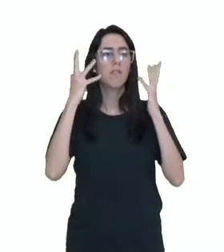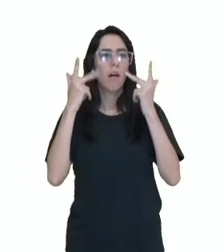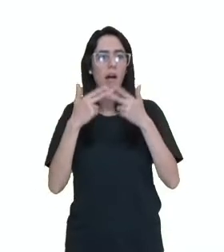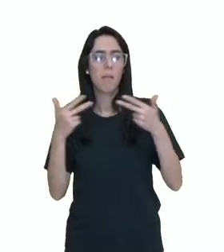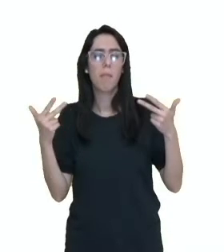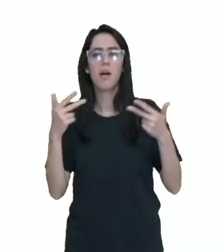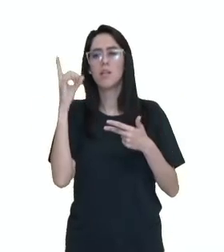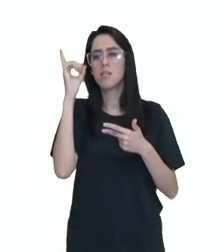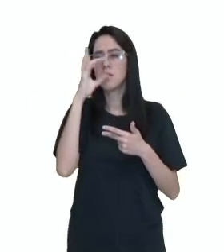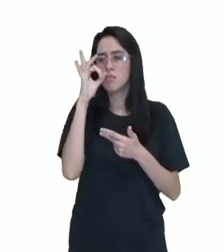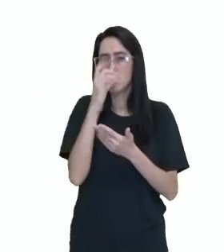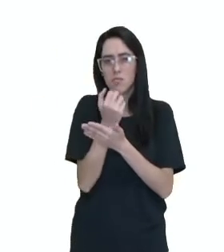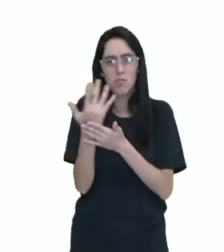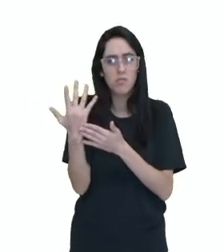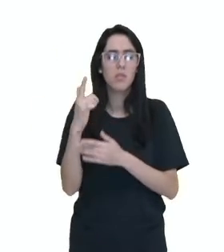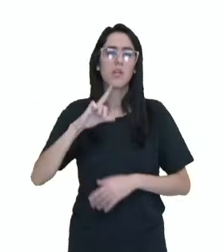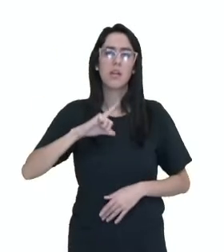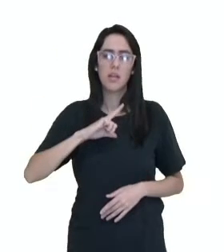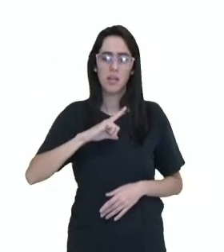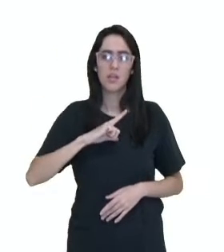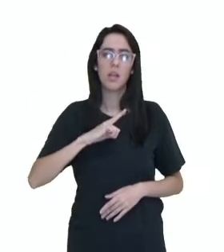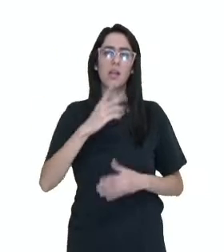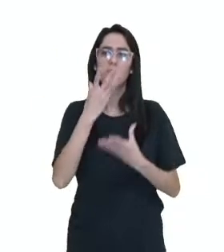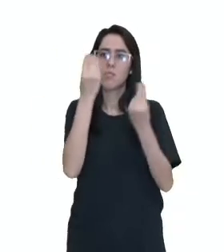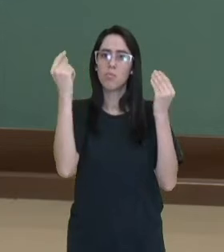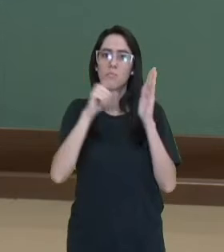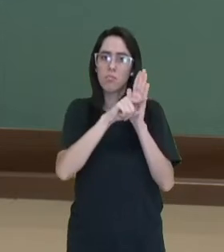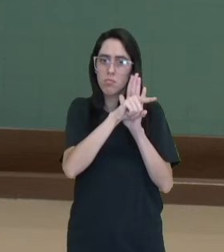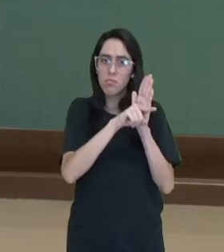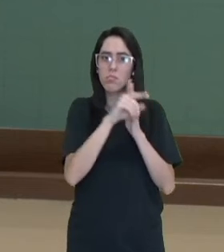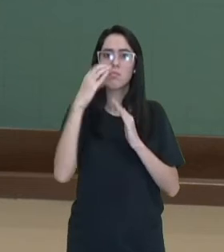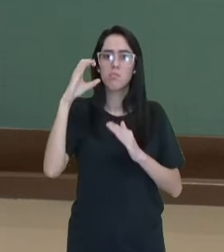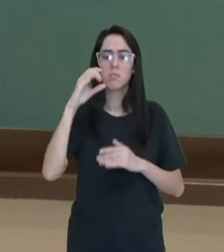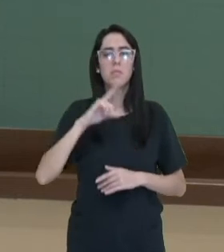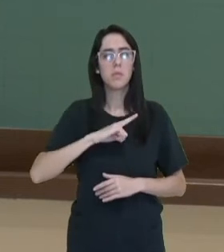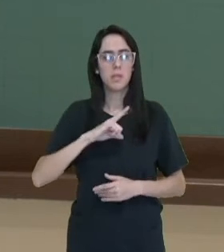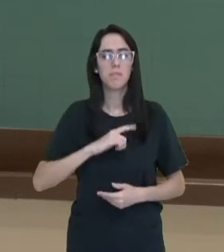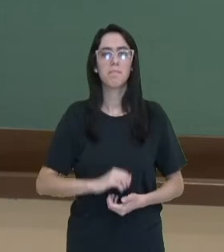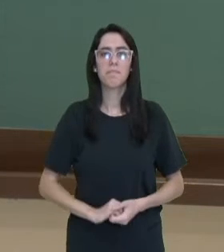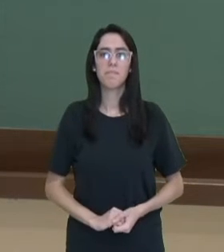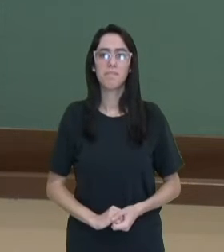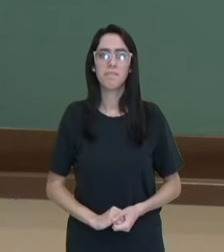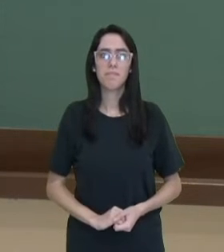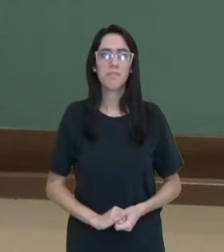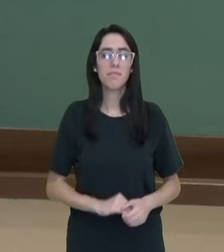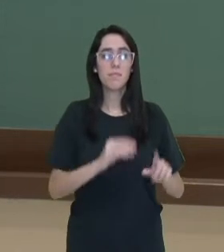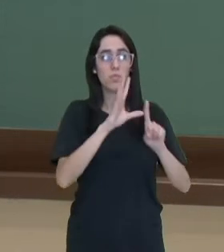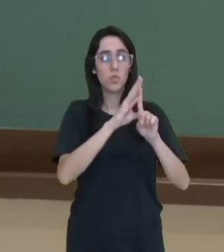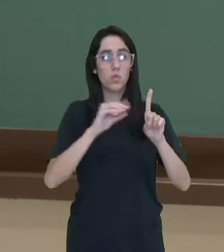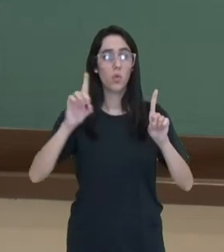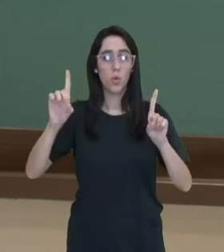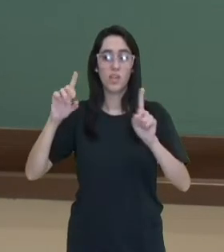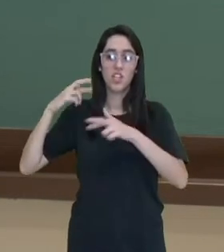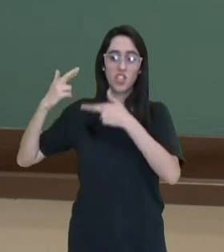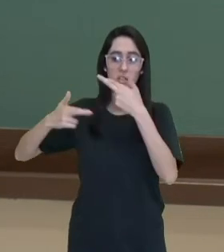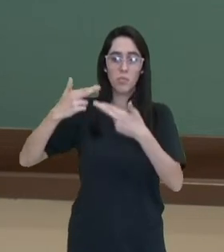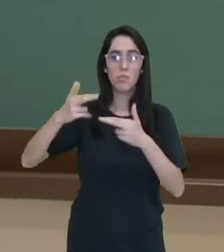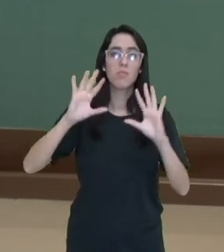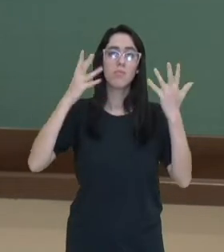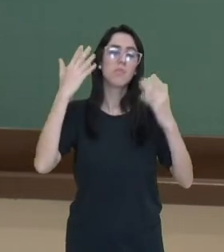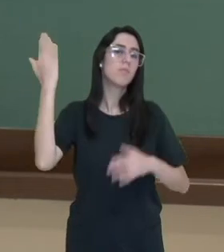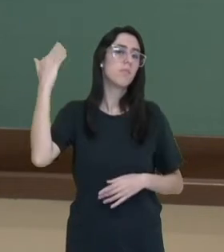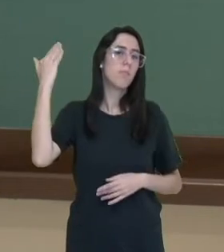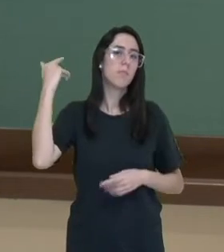vegetais, Muito ligada à pesquisa científica. A clonagem reprodutiva é o que aconteceu, o caso